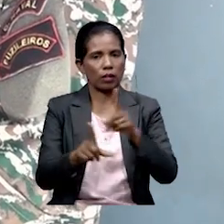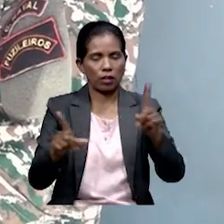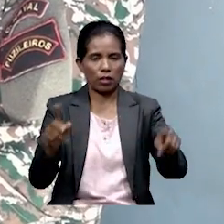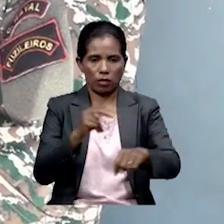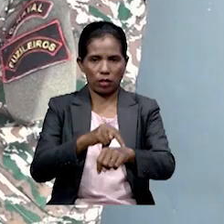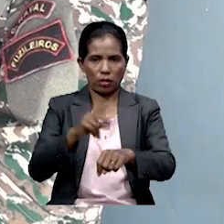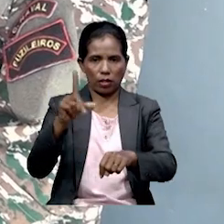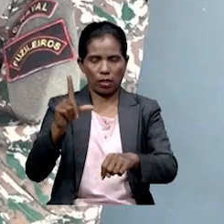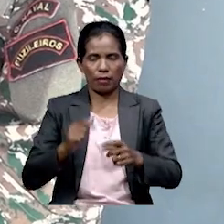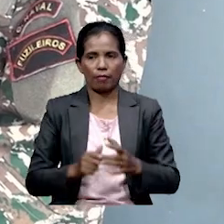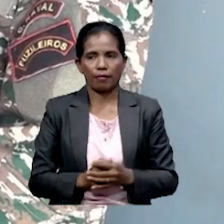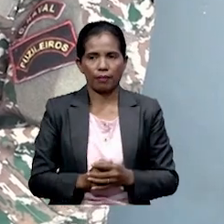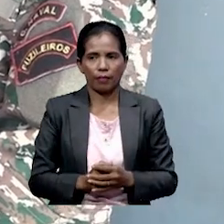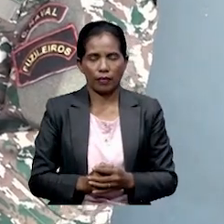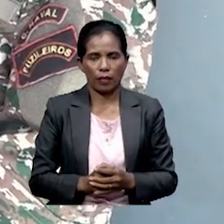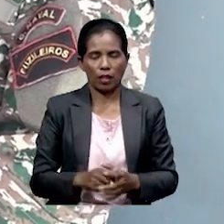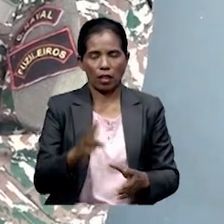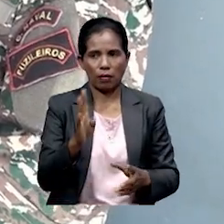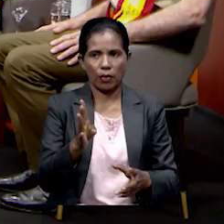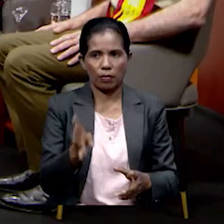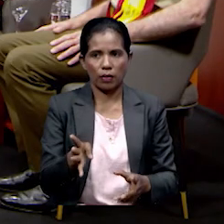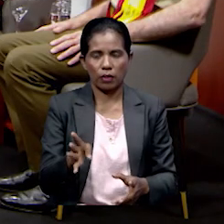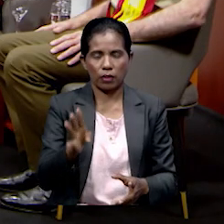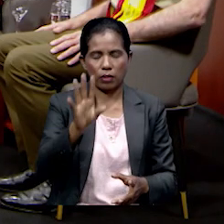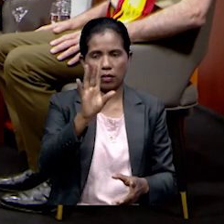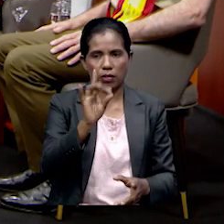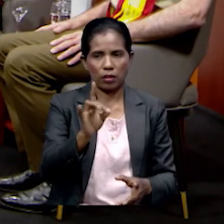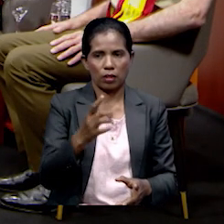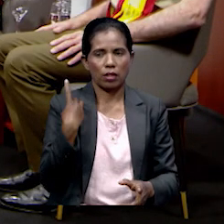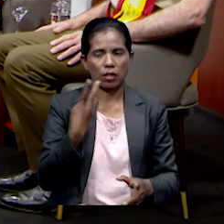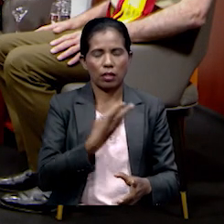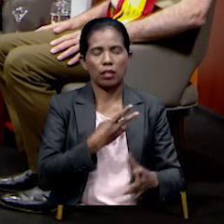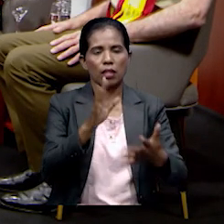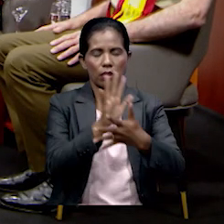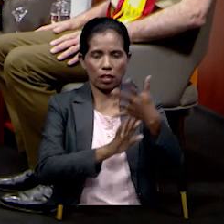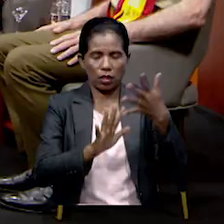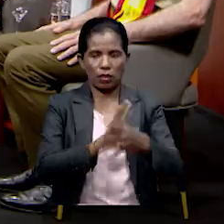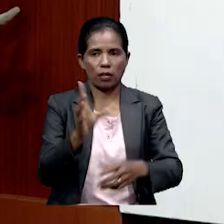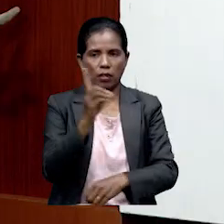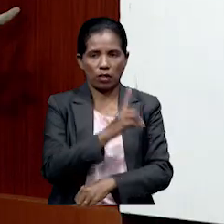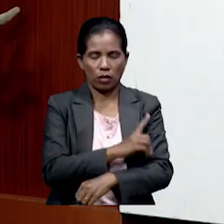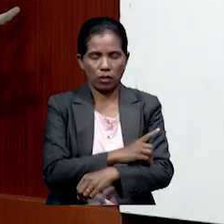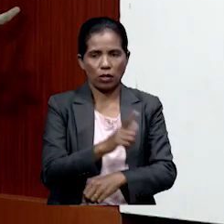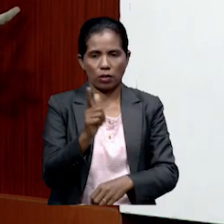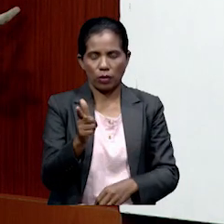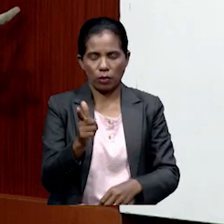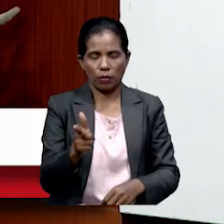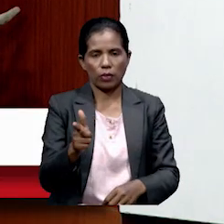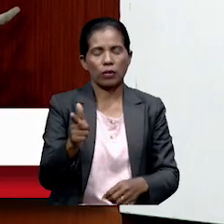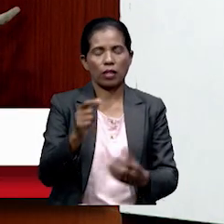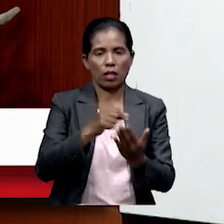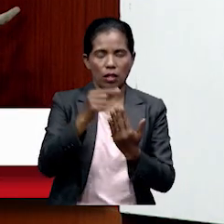Nacional. 47 anos de aniversário, tu celebra o em Loro, 20 de agosto,